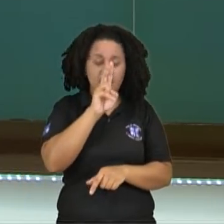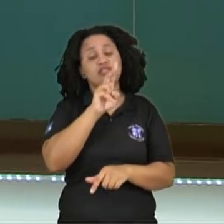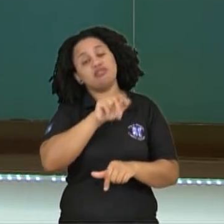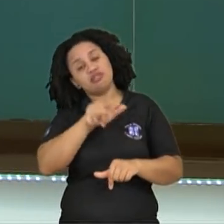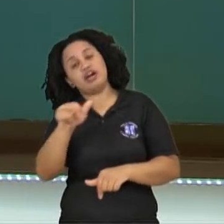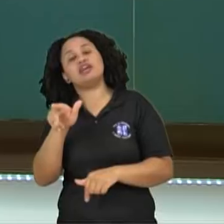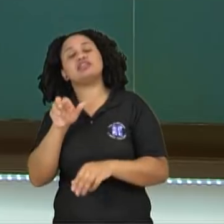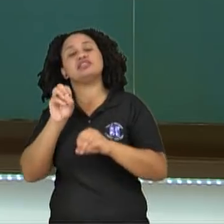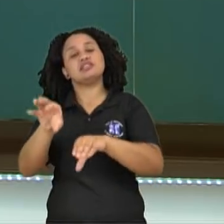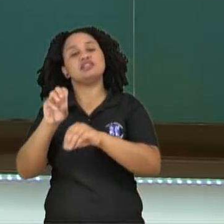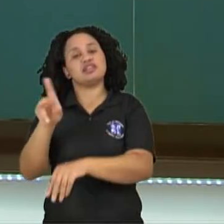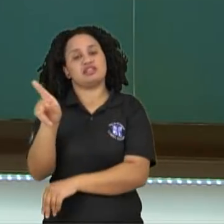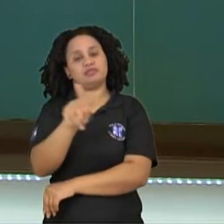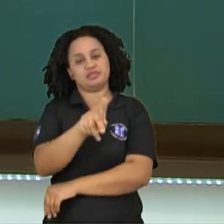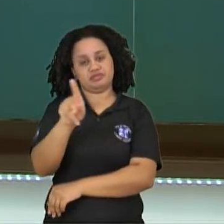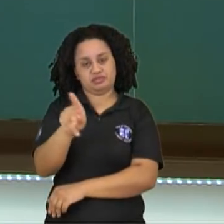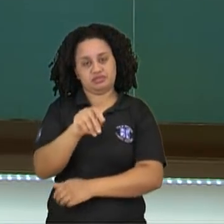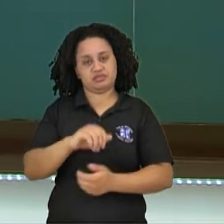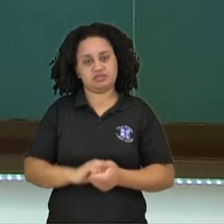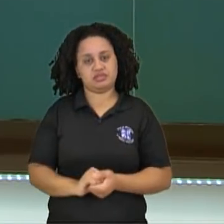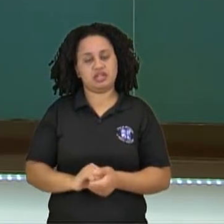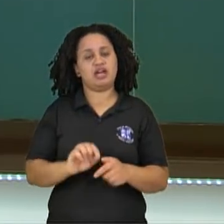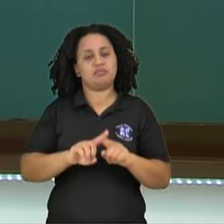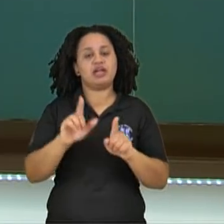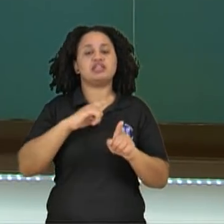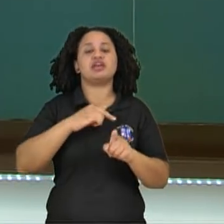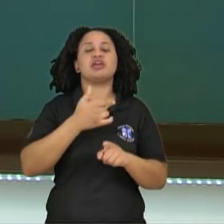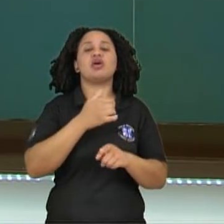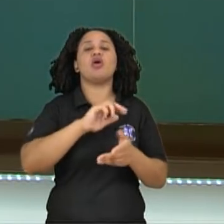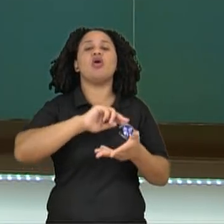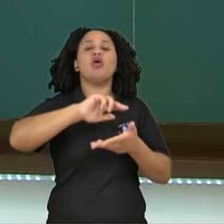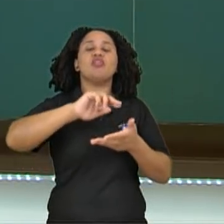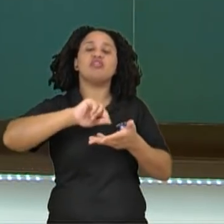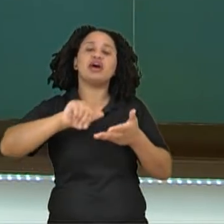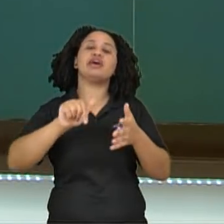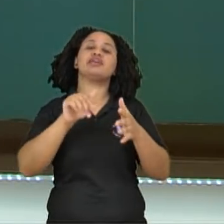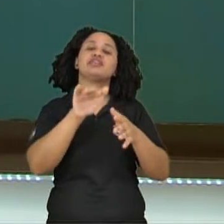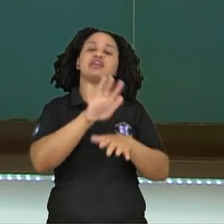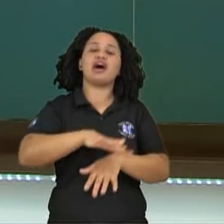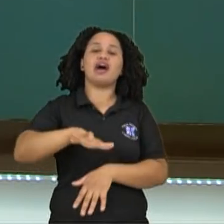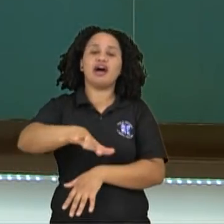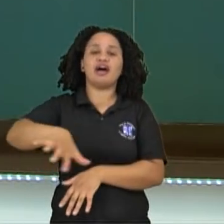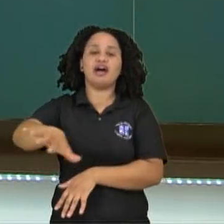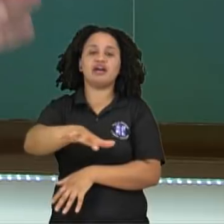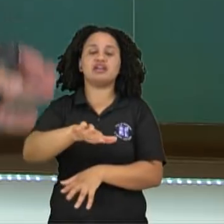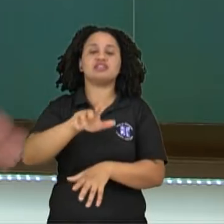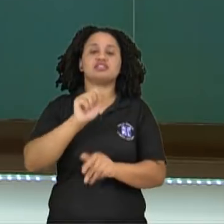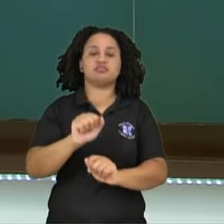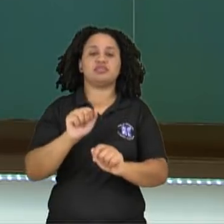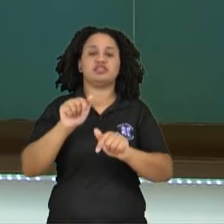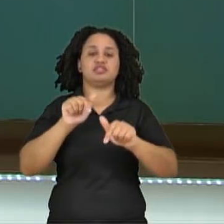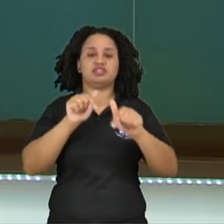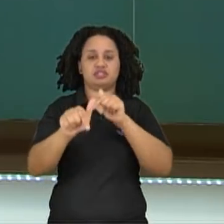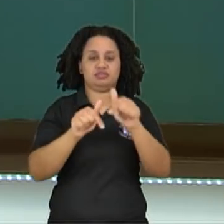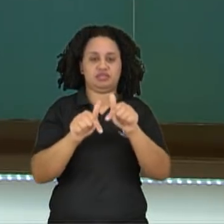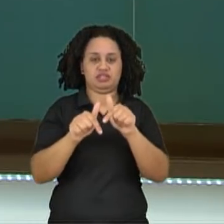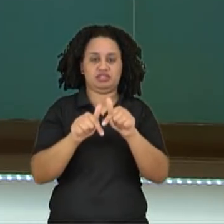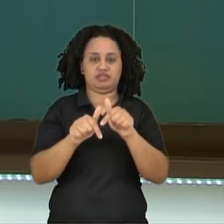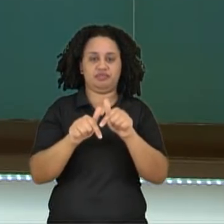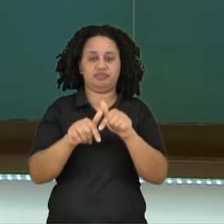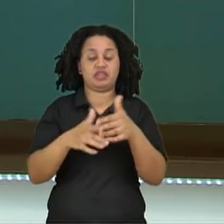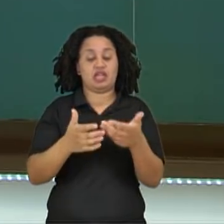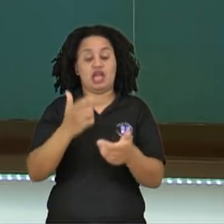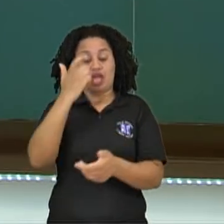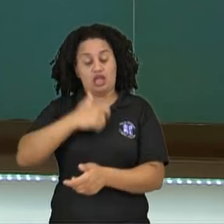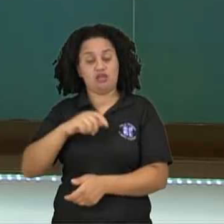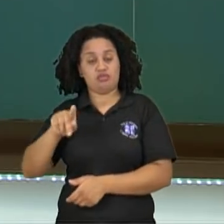em outras áreas, como por exemplo o museu, como o professor Roberto está falando. Aí já é uma outra linha da formação, que nós chamamos de bacharel. E no caso do professor Roberto